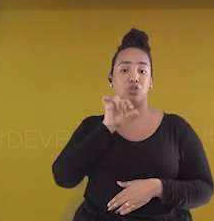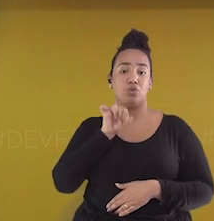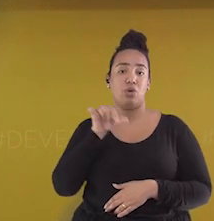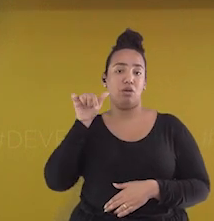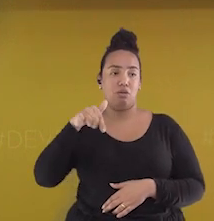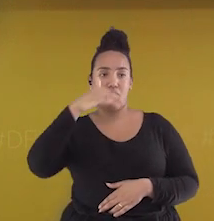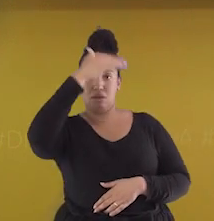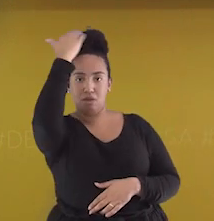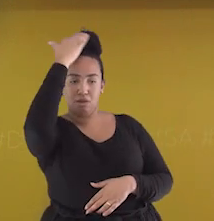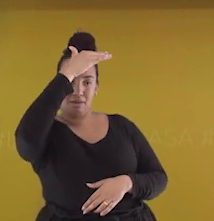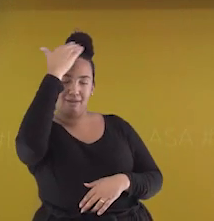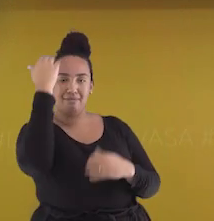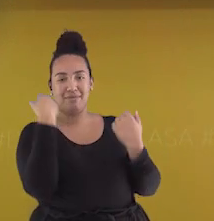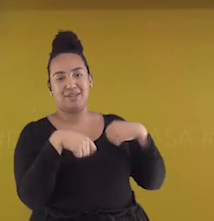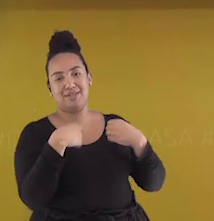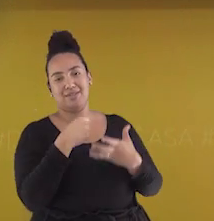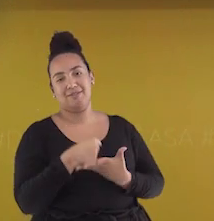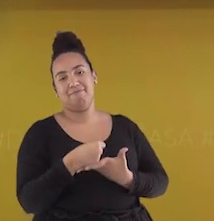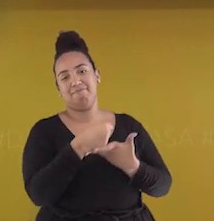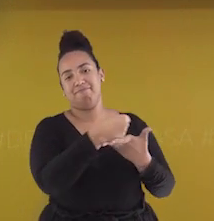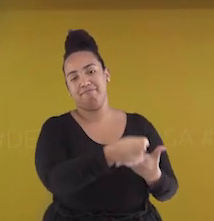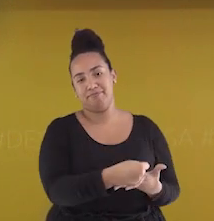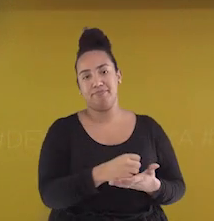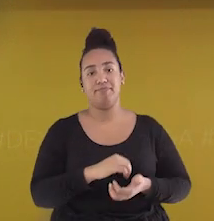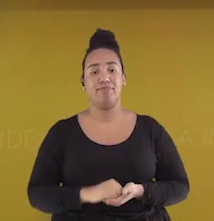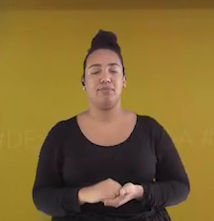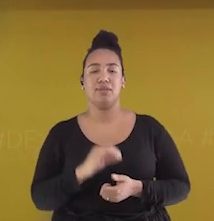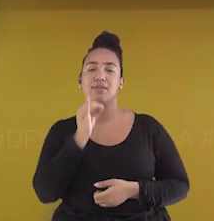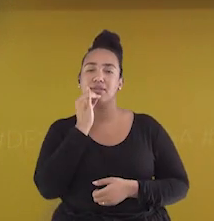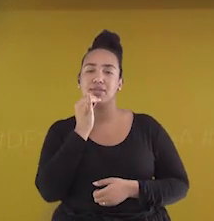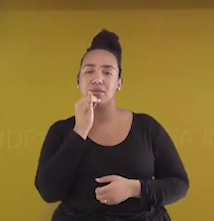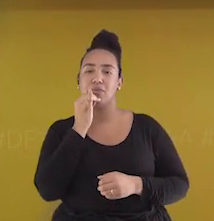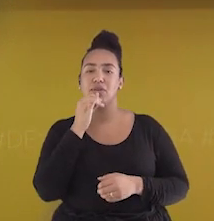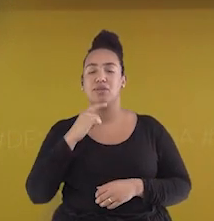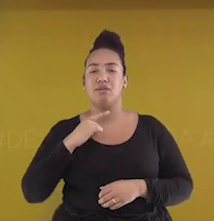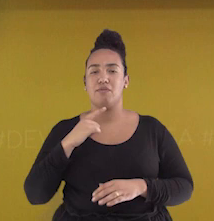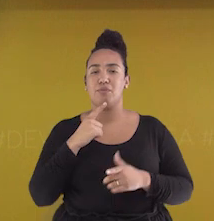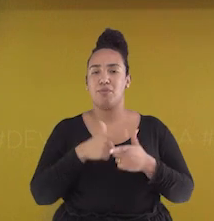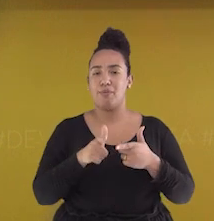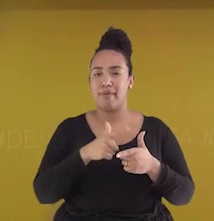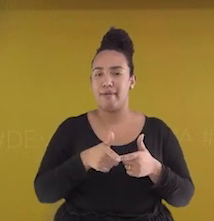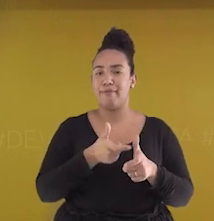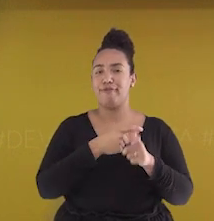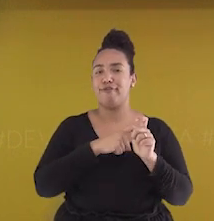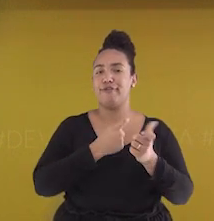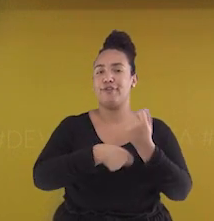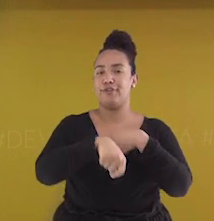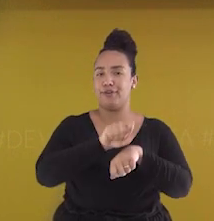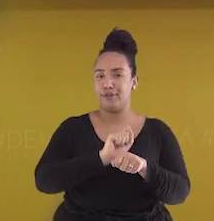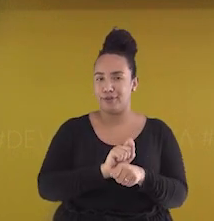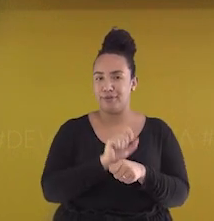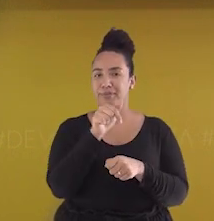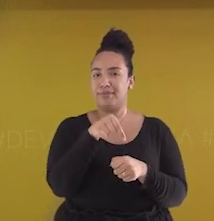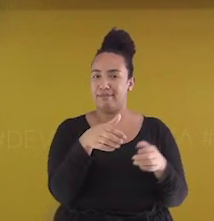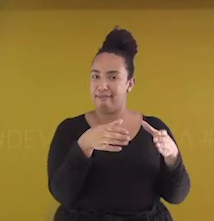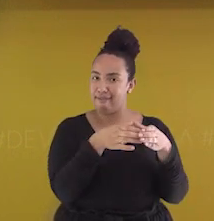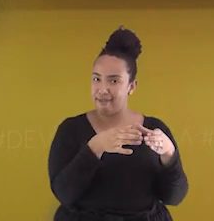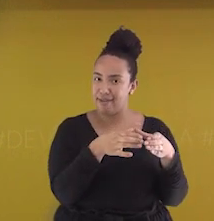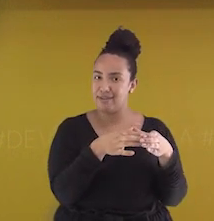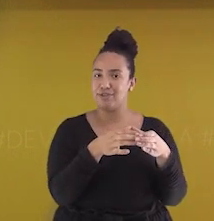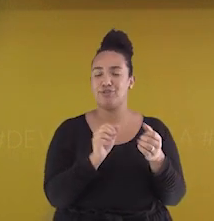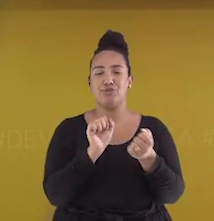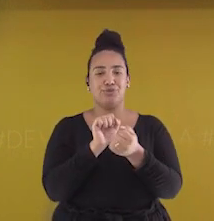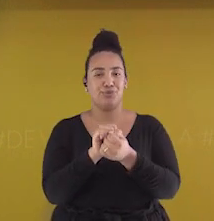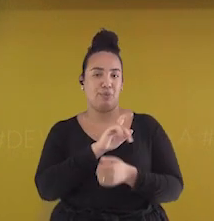Estados Unidos, como na crise recente envolvendo Donald Trump e o bloco econômico. Entenderam